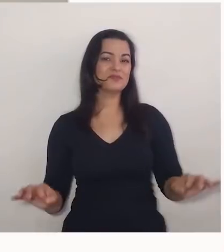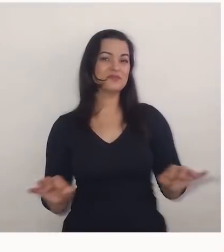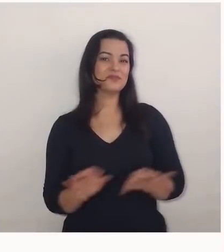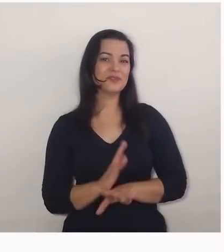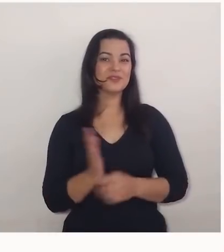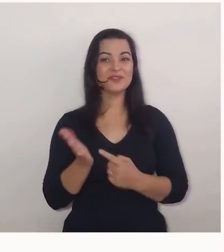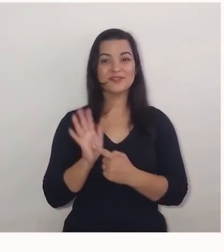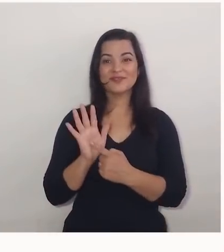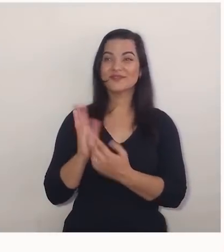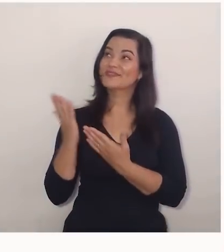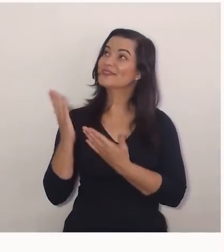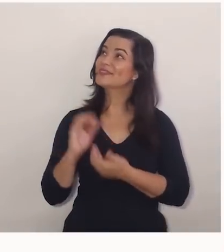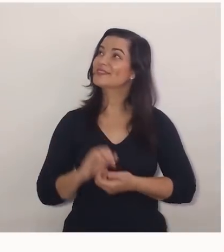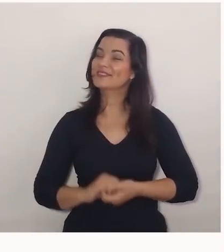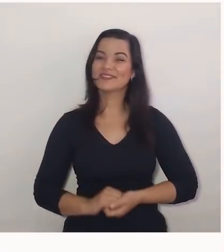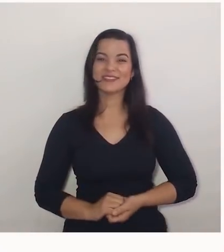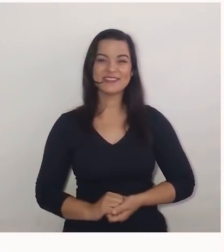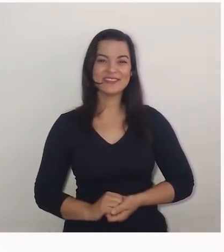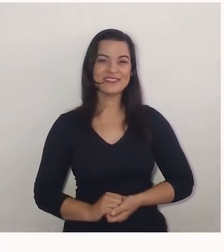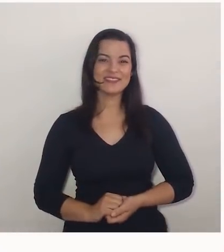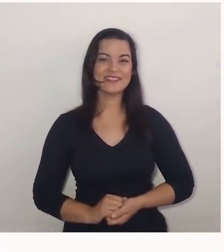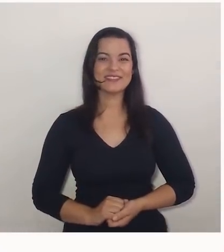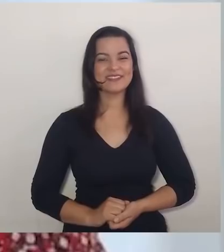Enfim, esse é o nosso resultado.